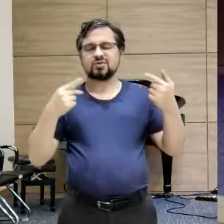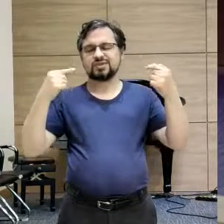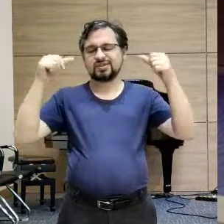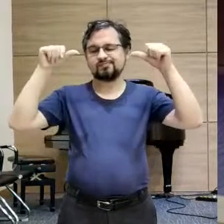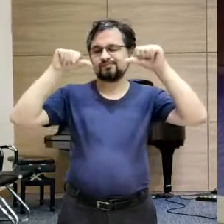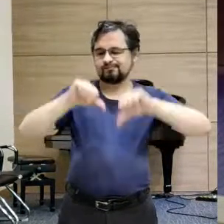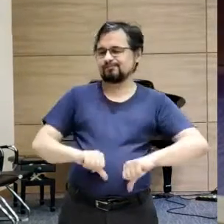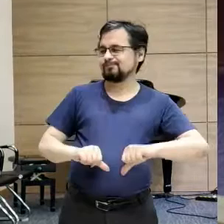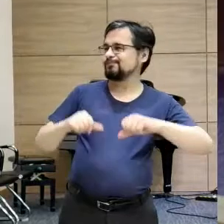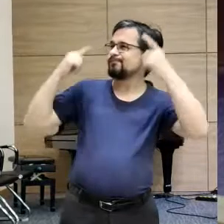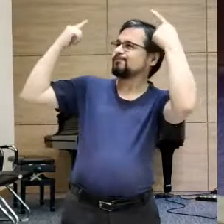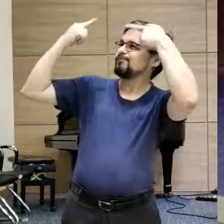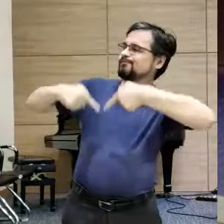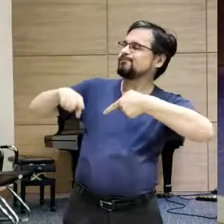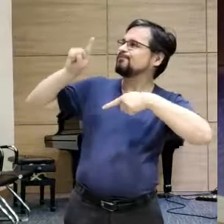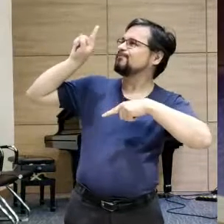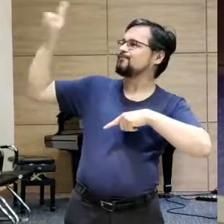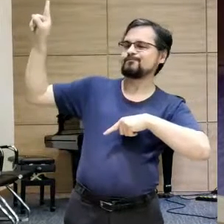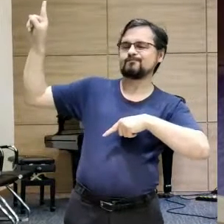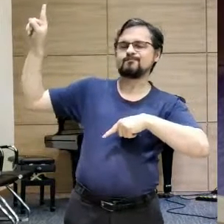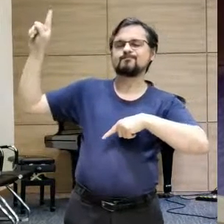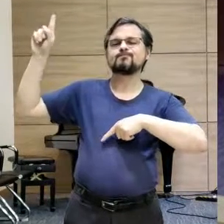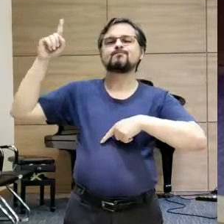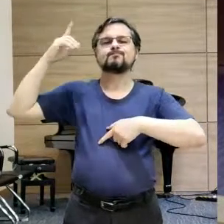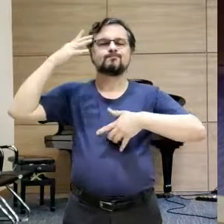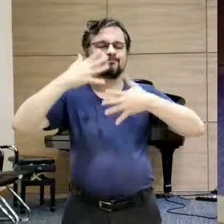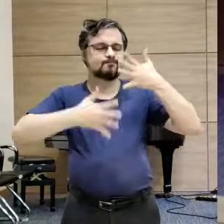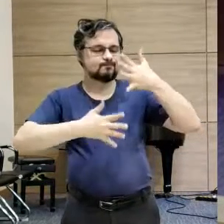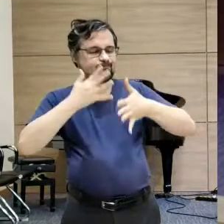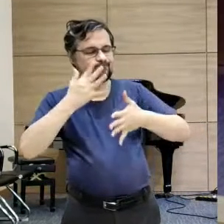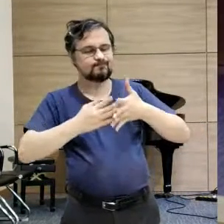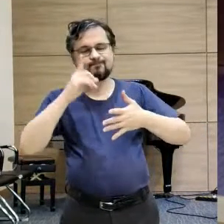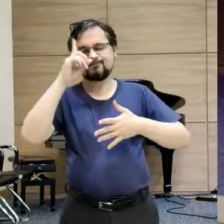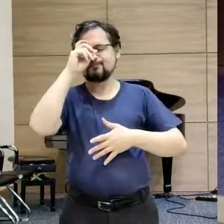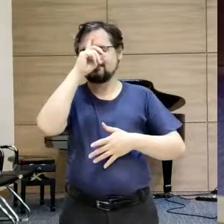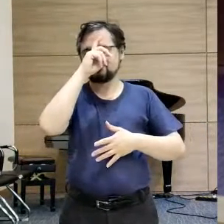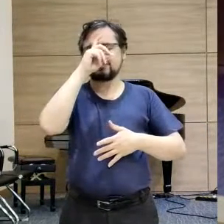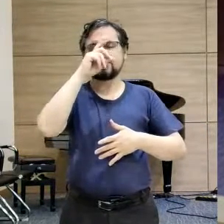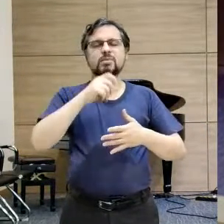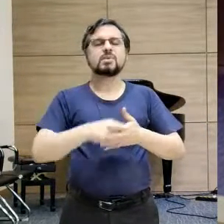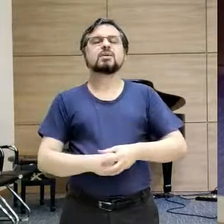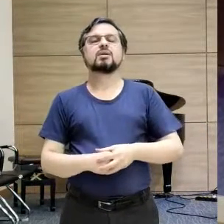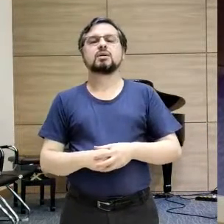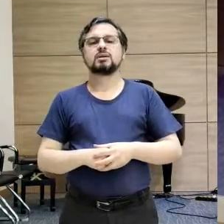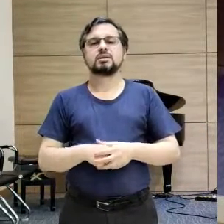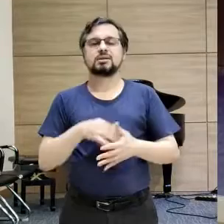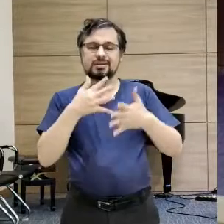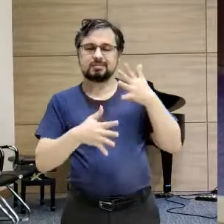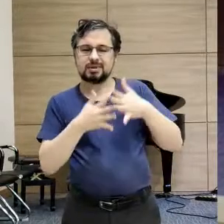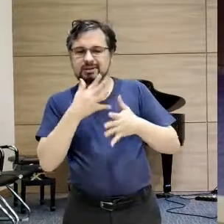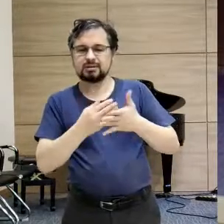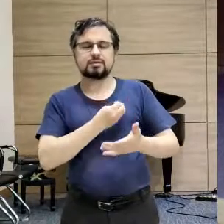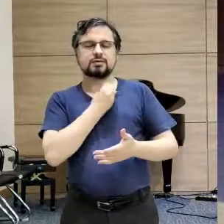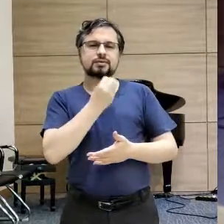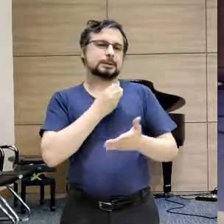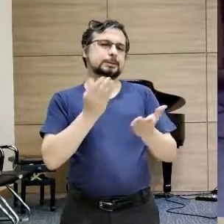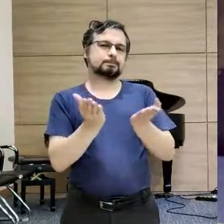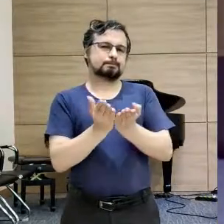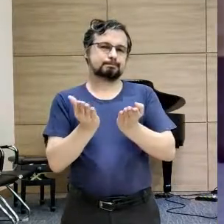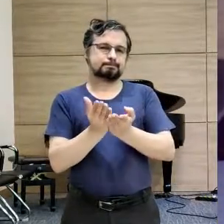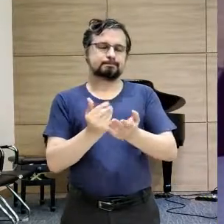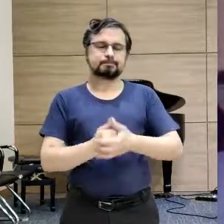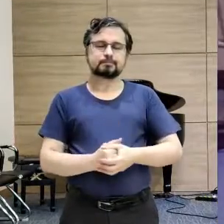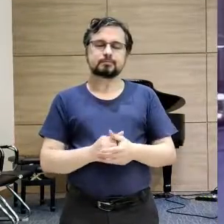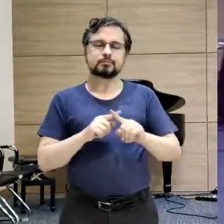seu Deus e dificultando a sua caminhada espiritual. Davi então está lá andando no palácio do seu templo, no terraço